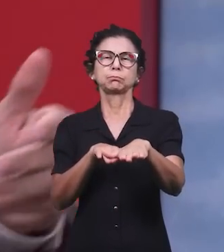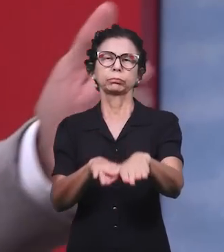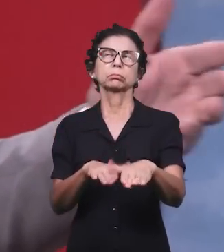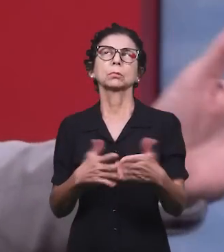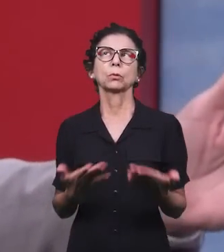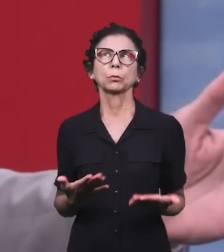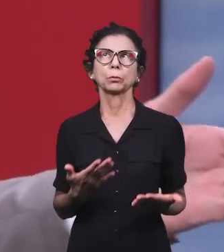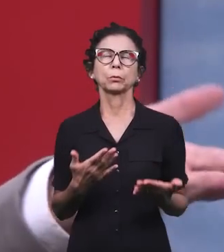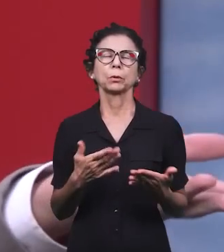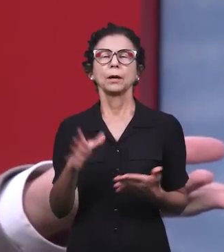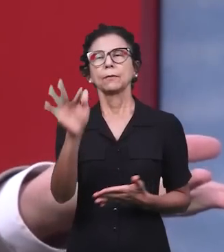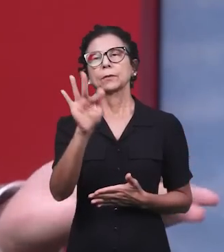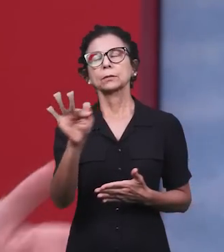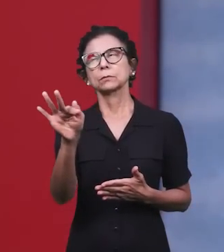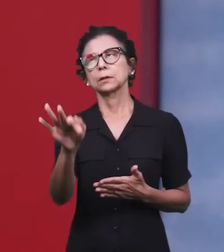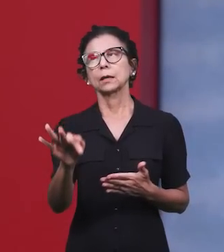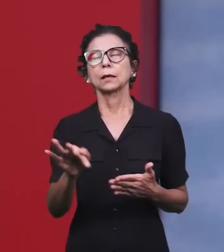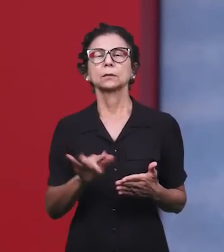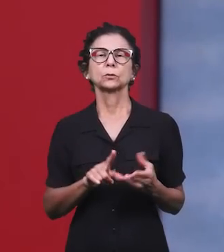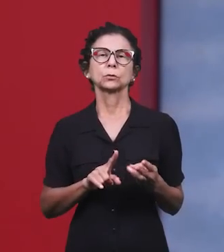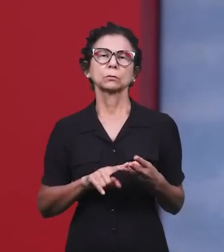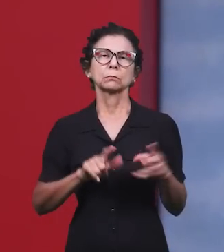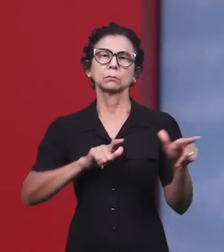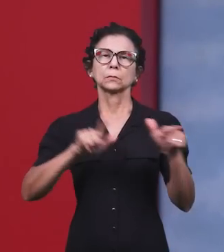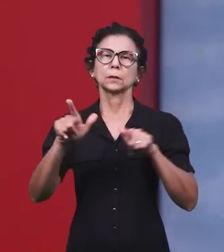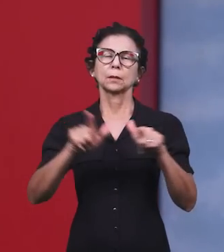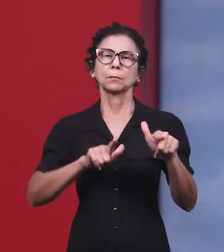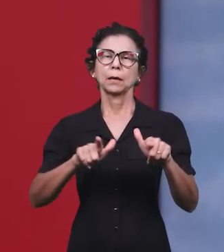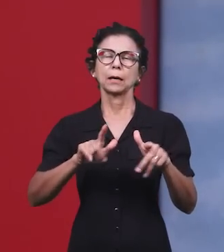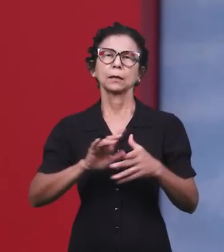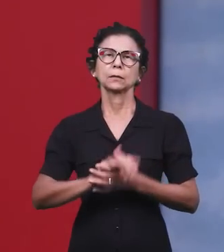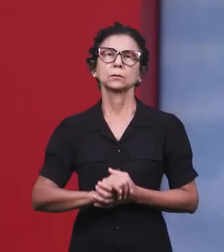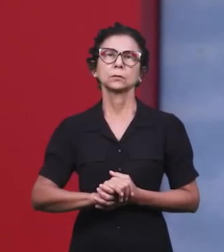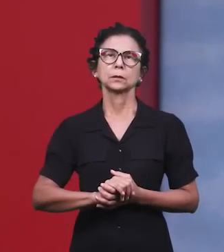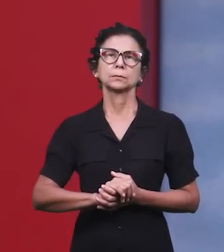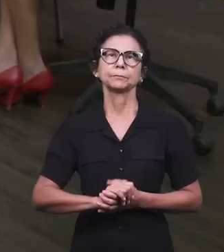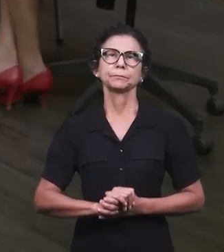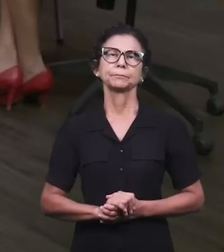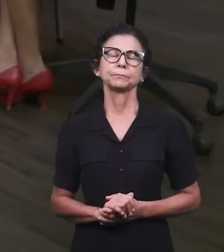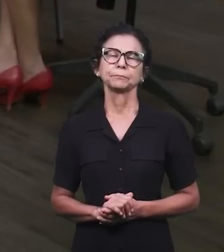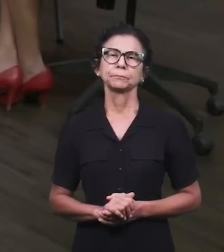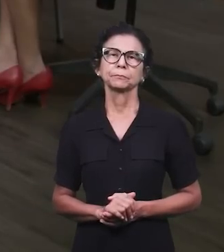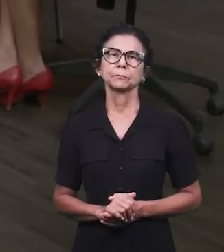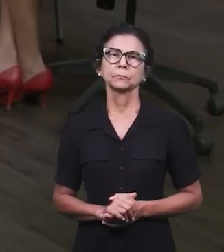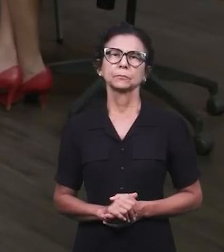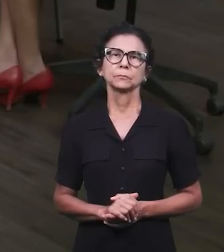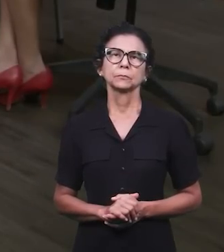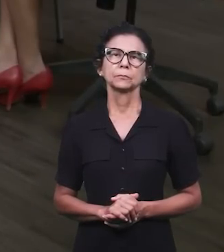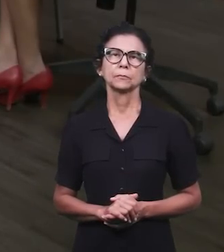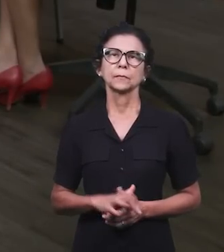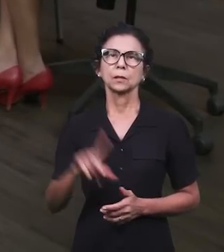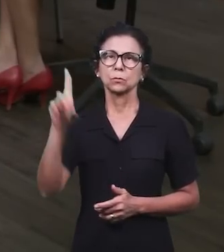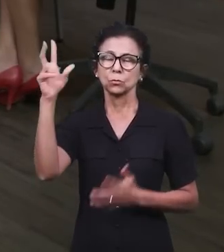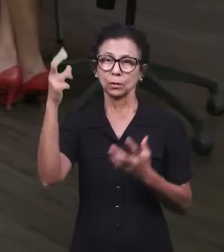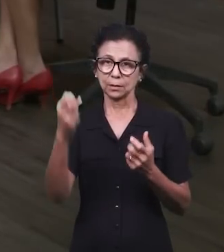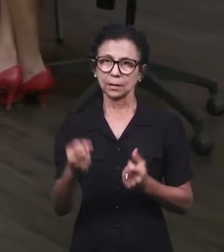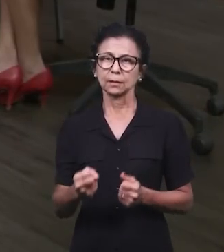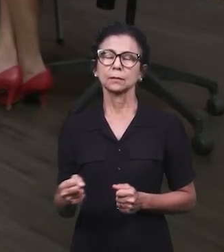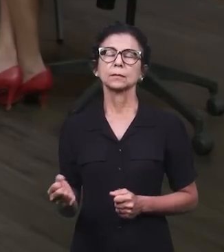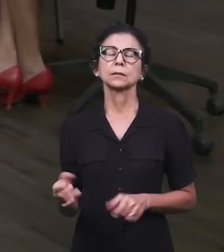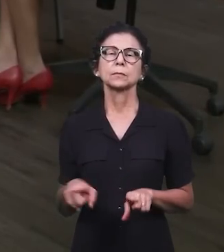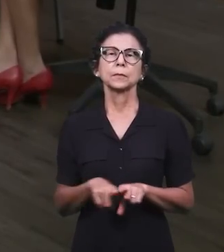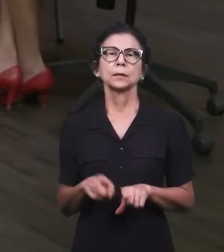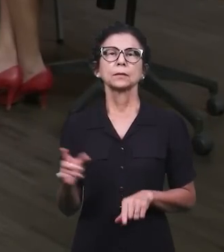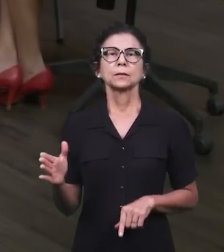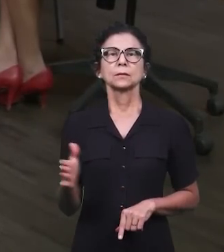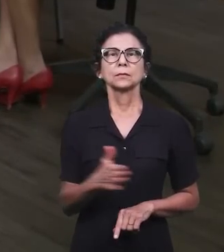está numa escala de trabalho, né? Mas é válido do mesmo jeito, né? Amém. Andréia, temos participação dos nossos jovens aqui? Sim, agora